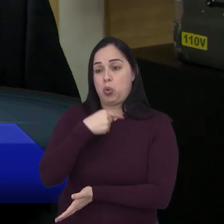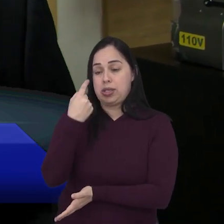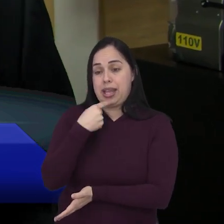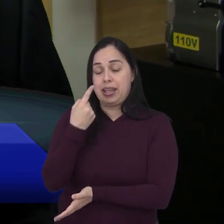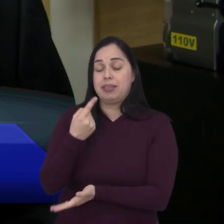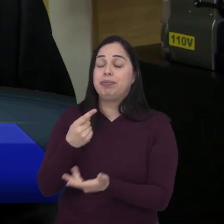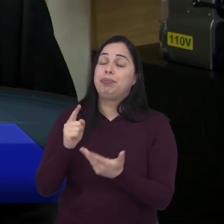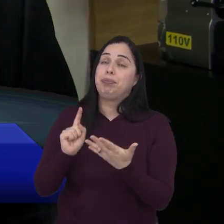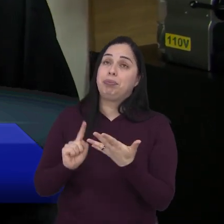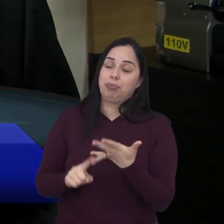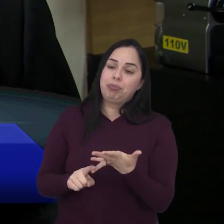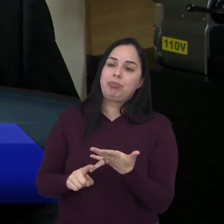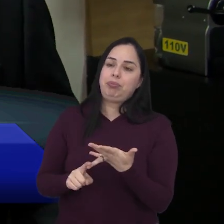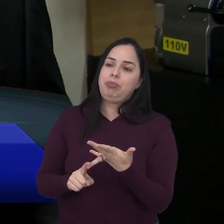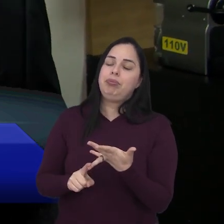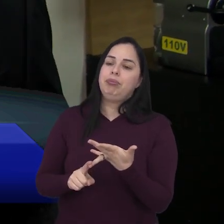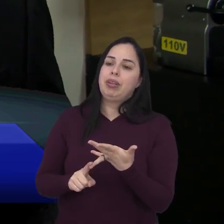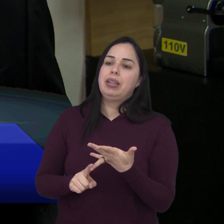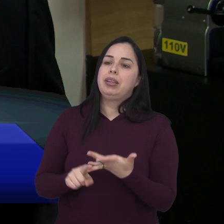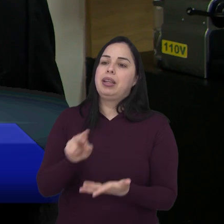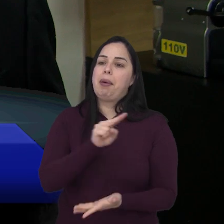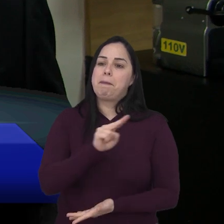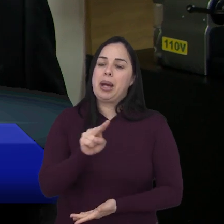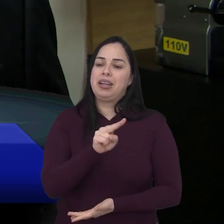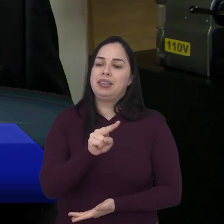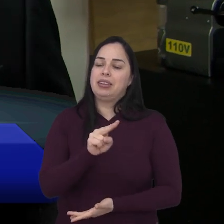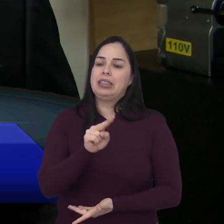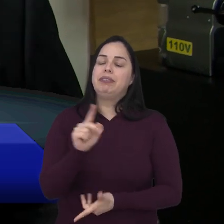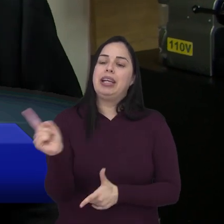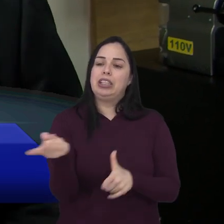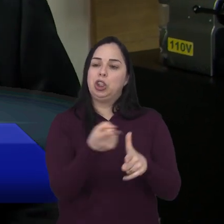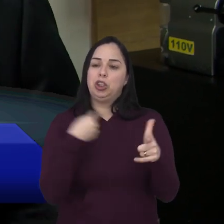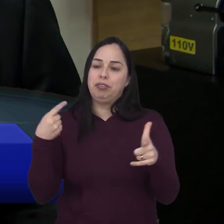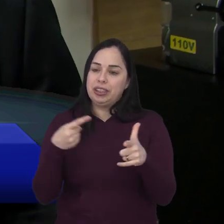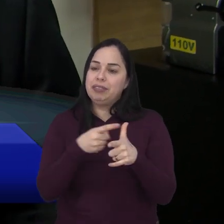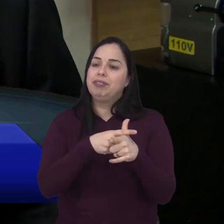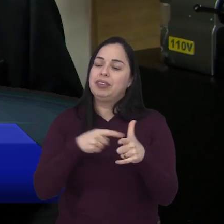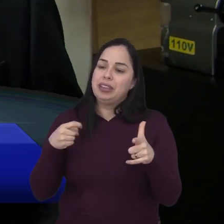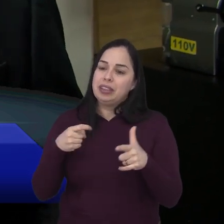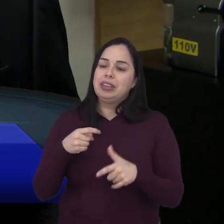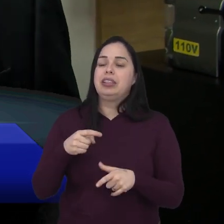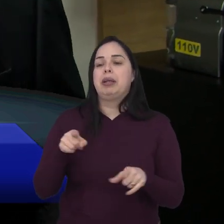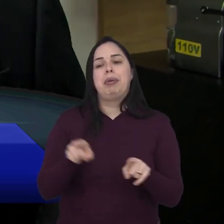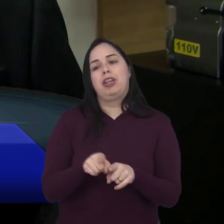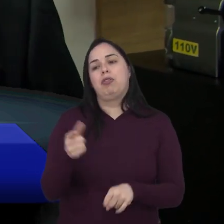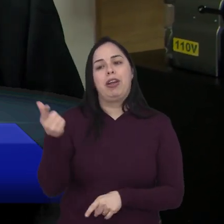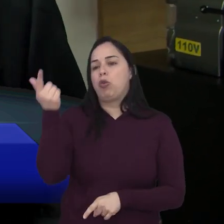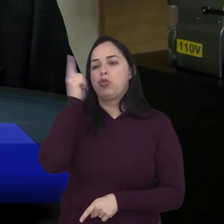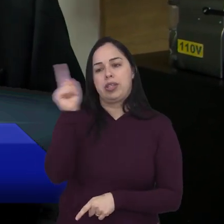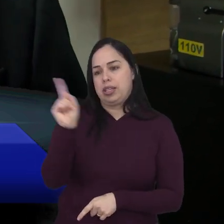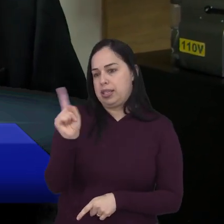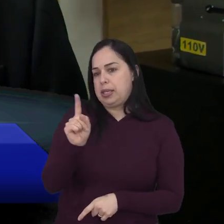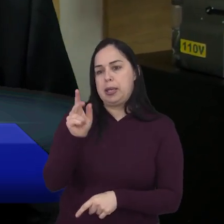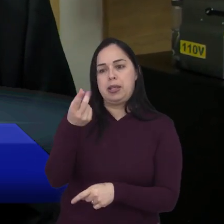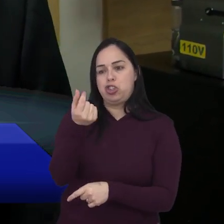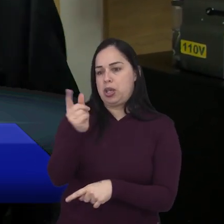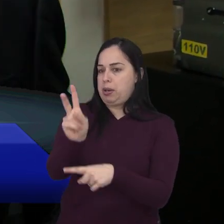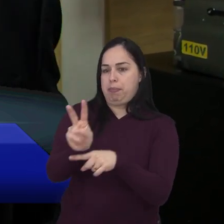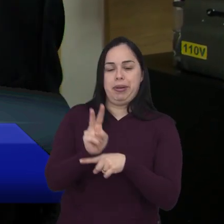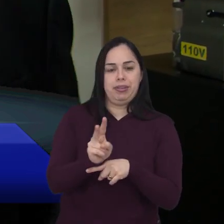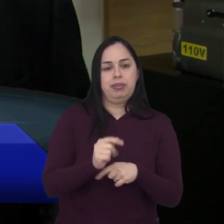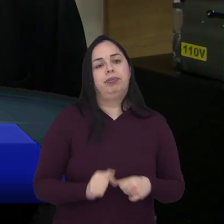acordo com o final da sua placa, e ter o seu nome inscrito na dívida ativa, gerando aí restrição de crédito,